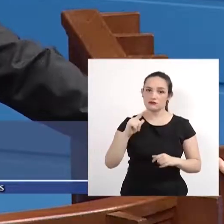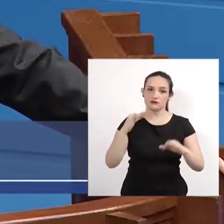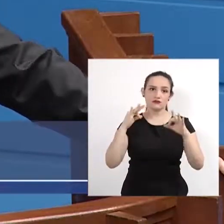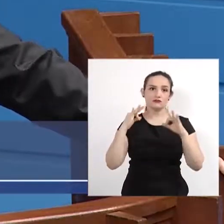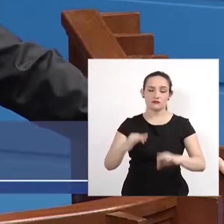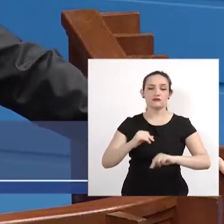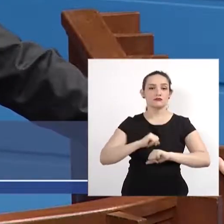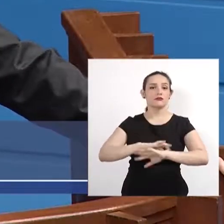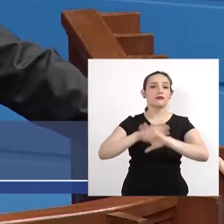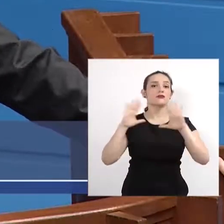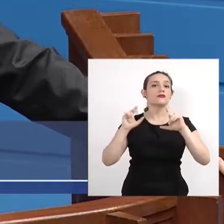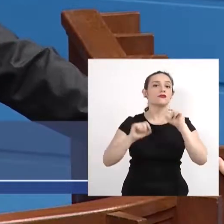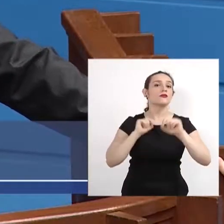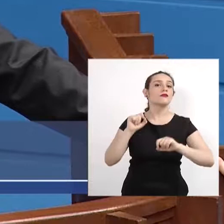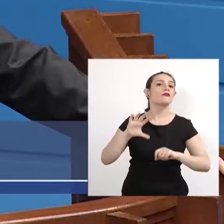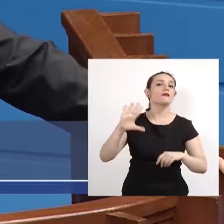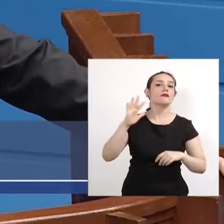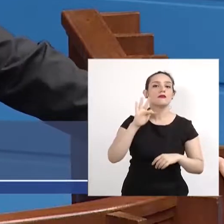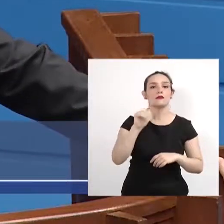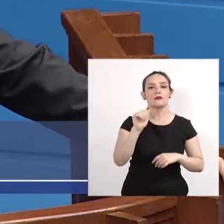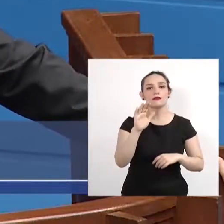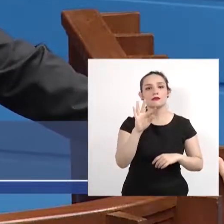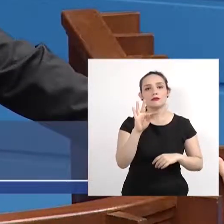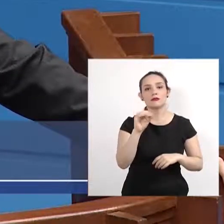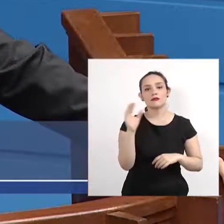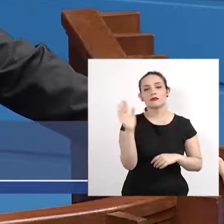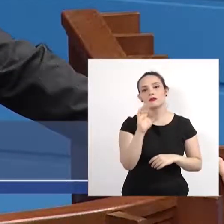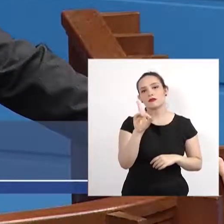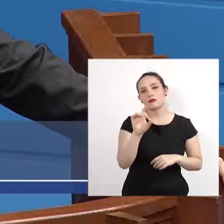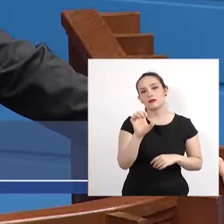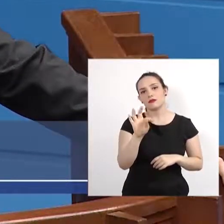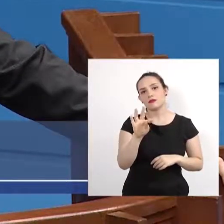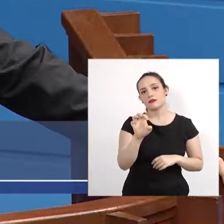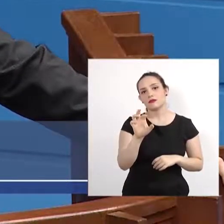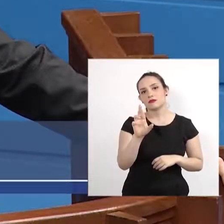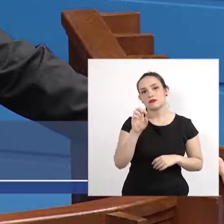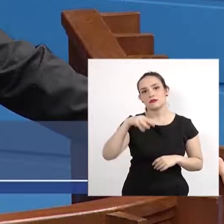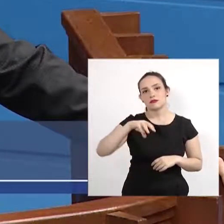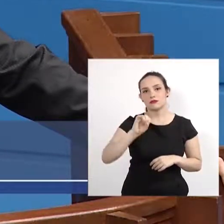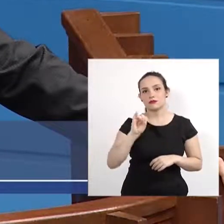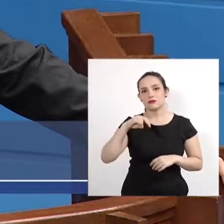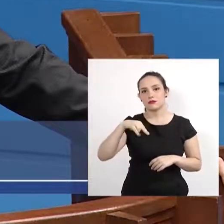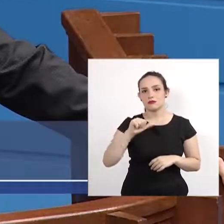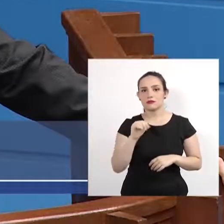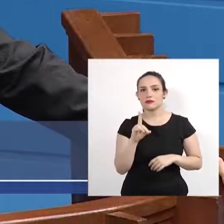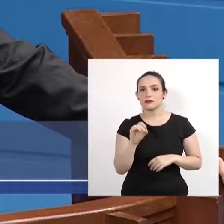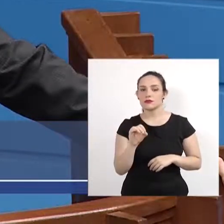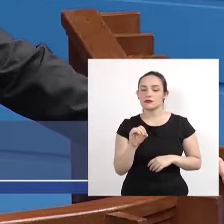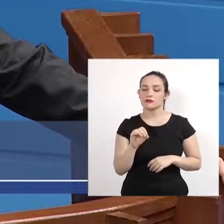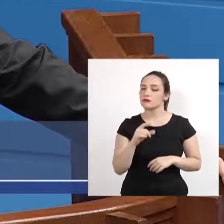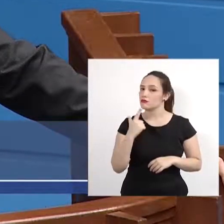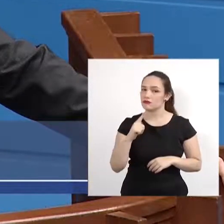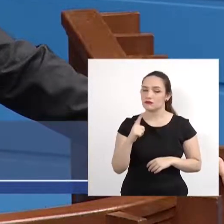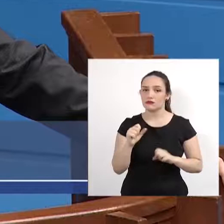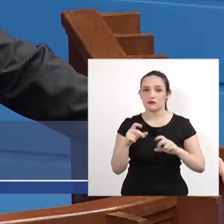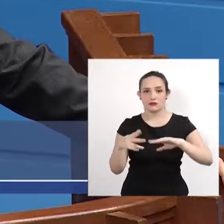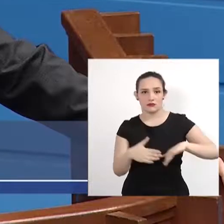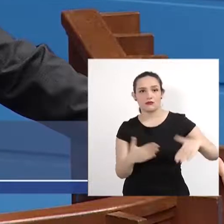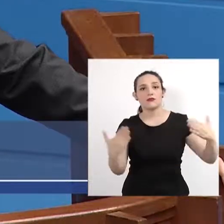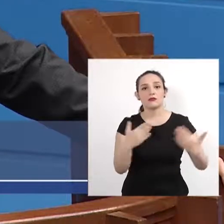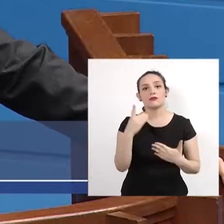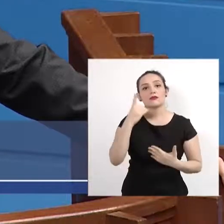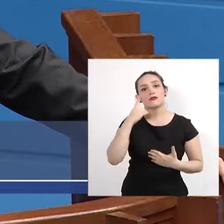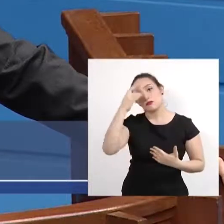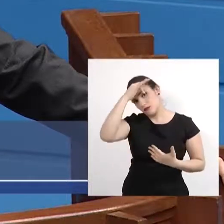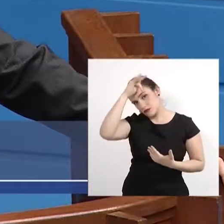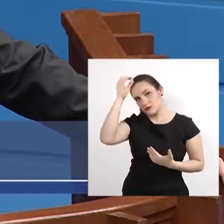explícito. E agora, o presidente da Comissão de Direitos do Consumidor, deputado Felipe Orro,